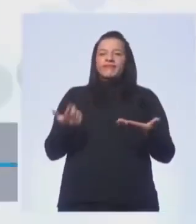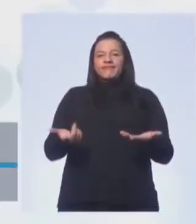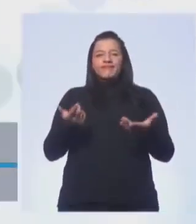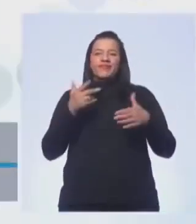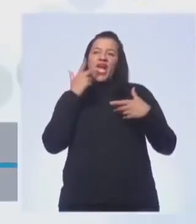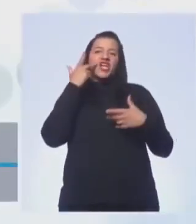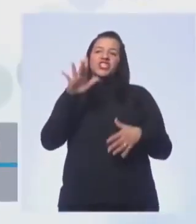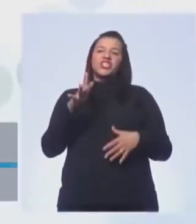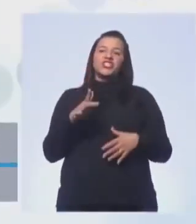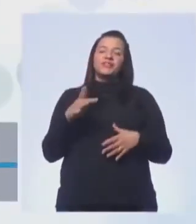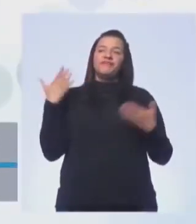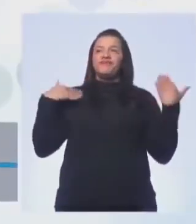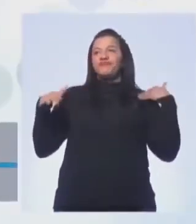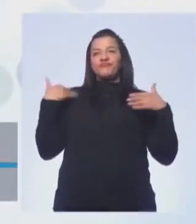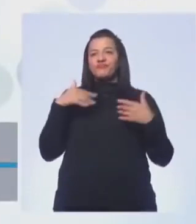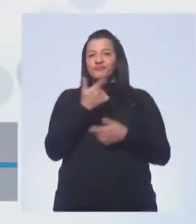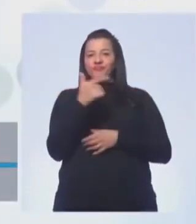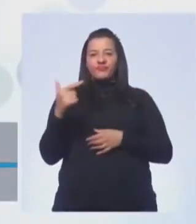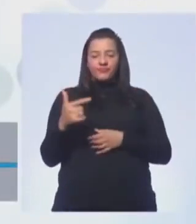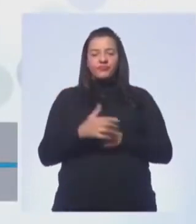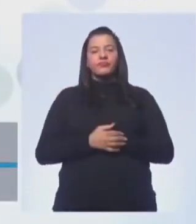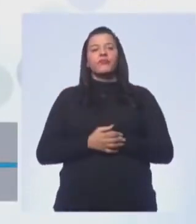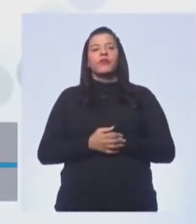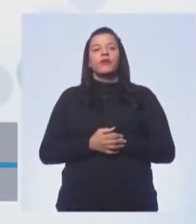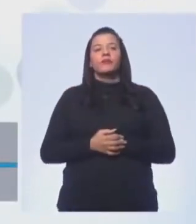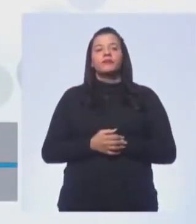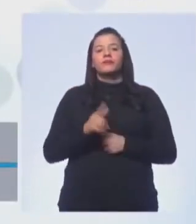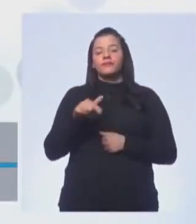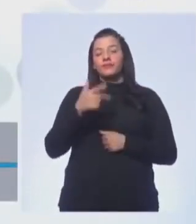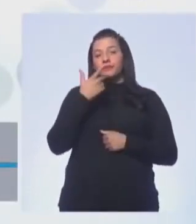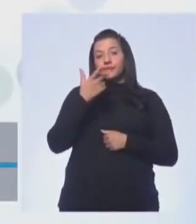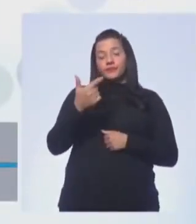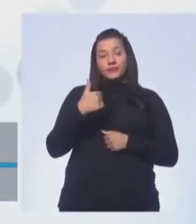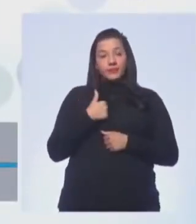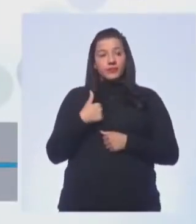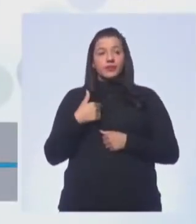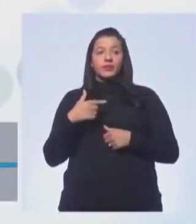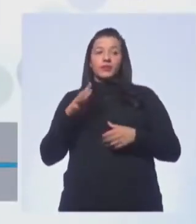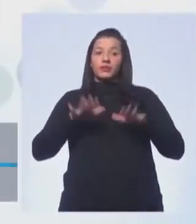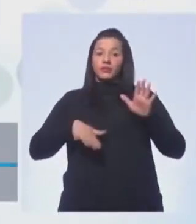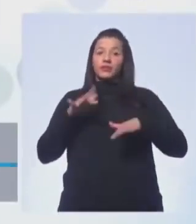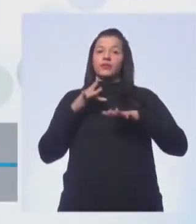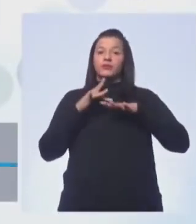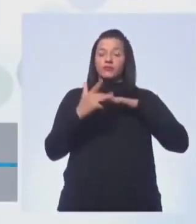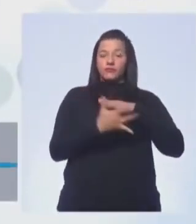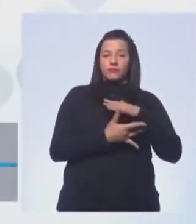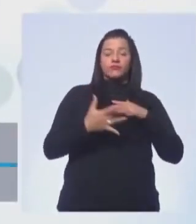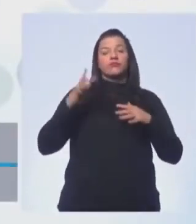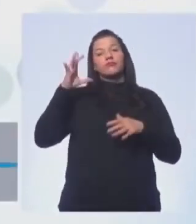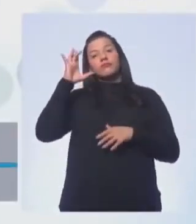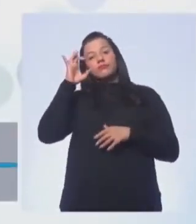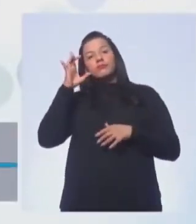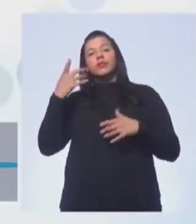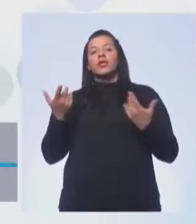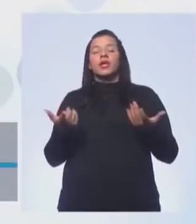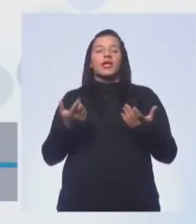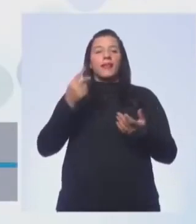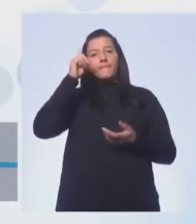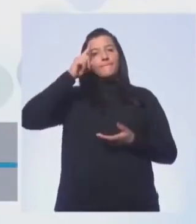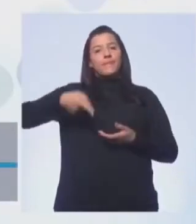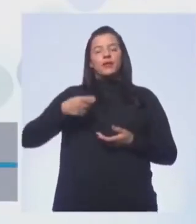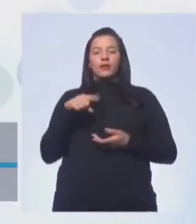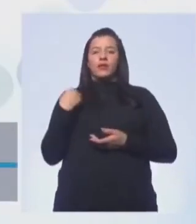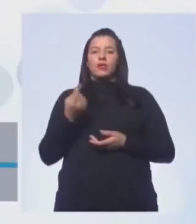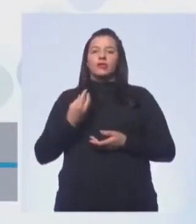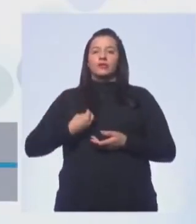você... eu vou falar por mim, tá? Então, assim... A gente tem as redes sociais, e as redes sociais ela meio que comanda a nossa vida hoje, né?